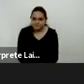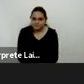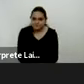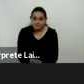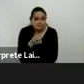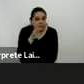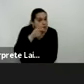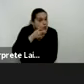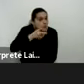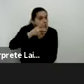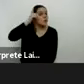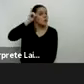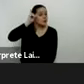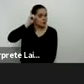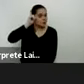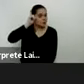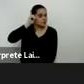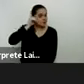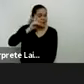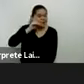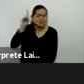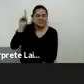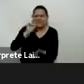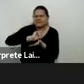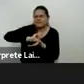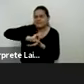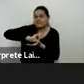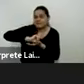Ontem foi um dia de várias notícias.